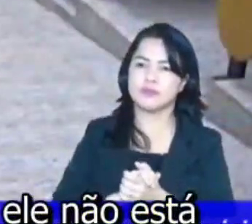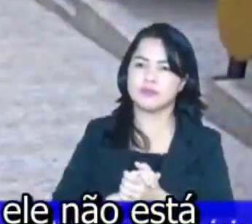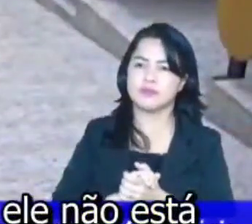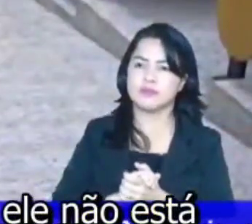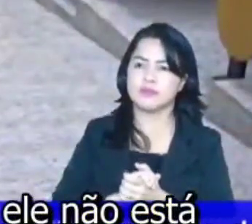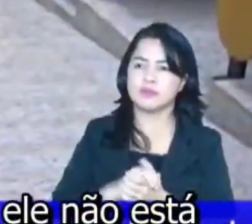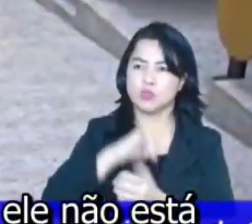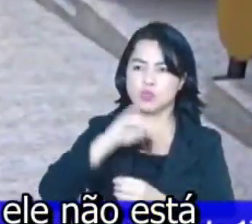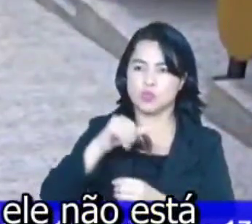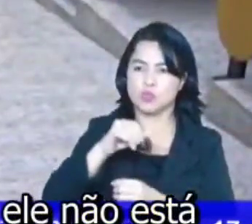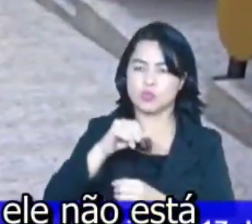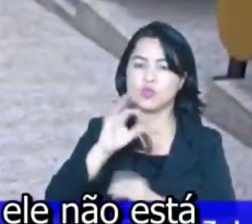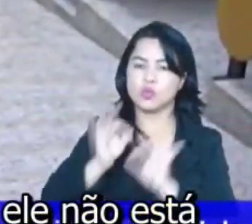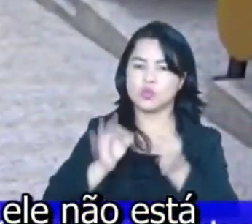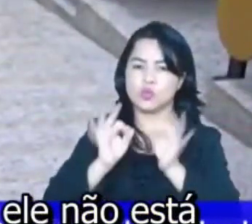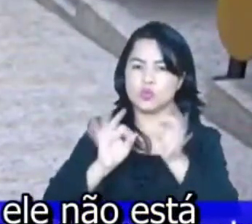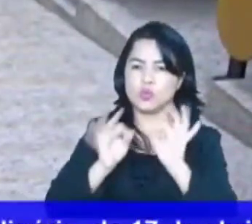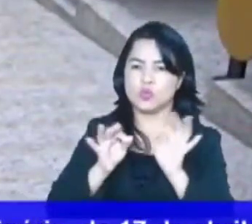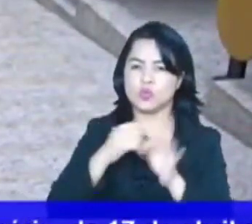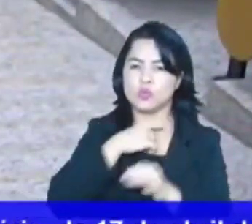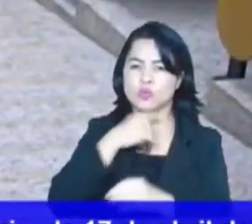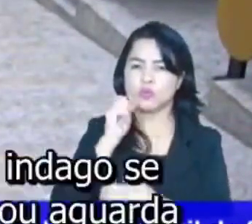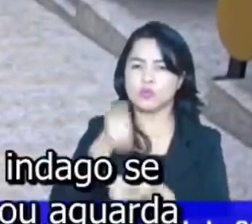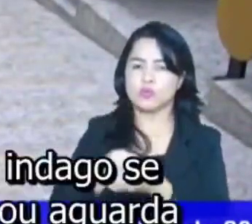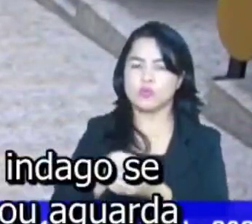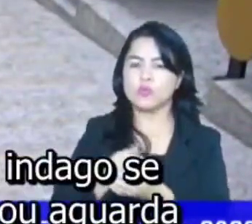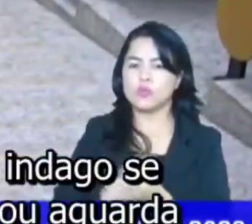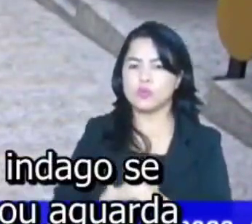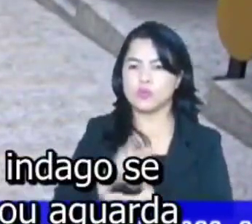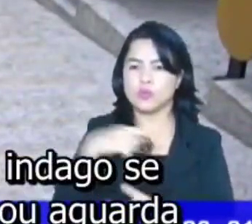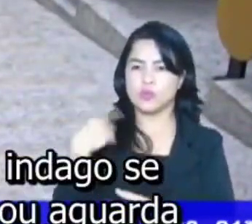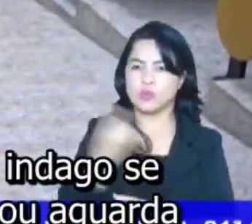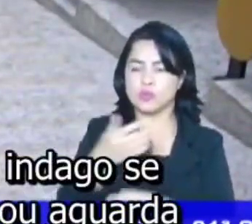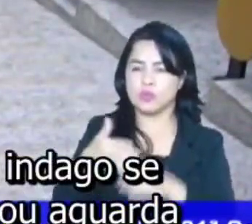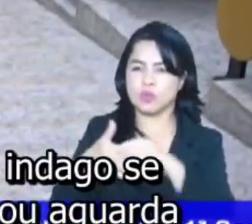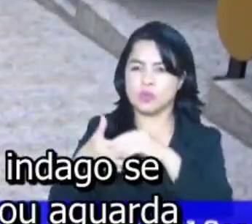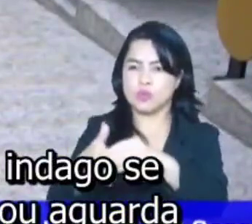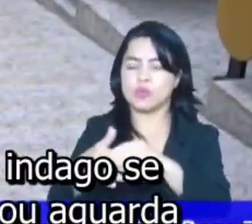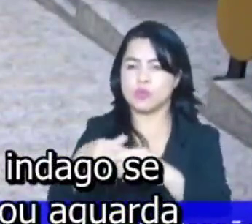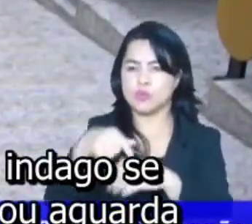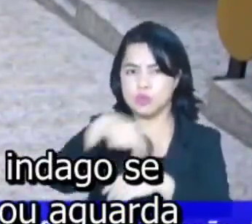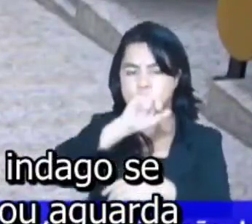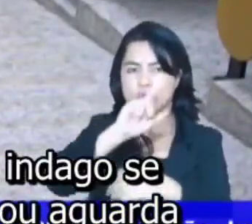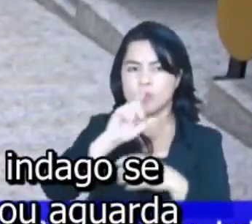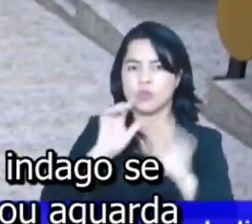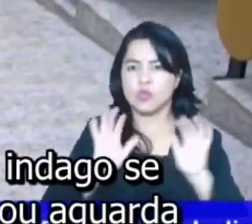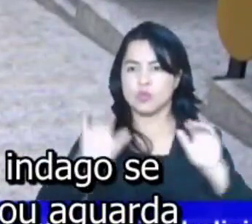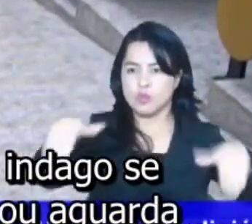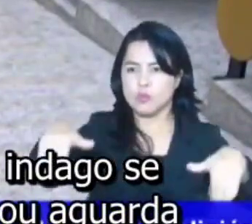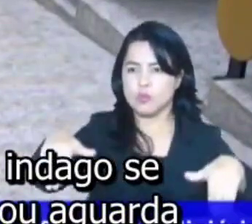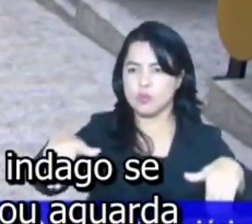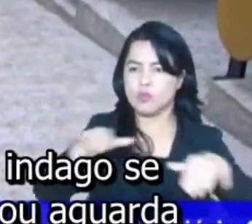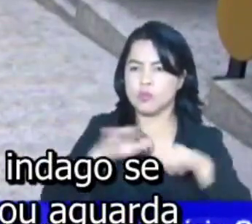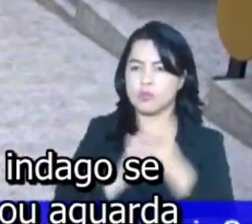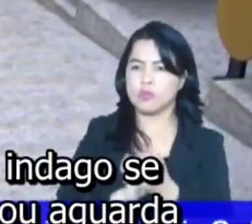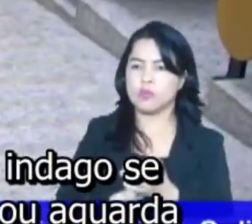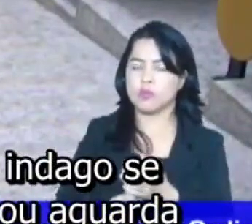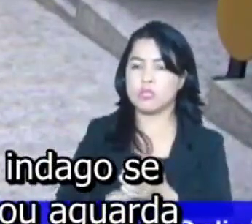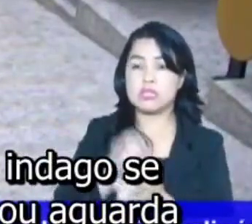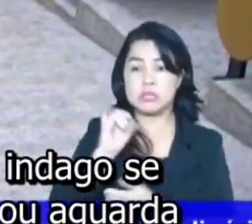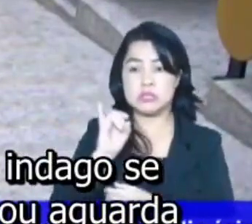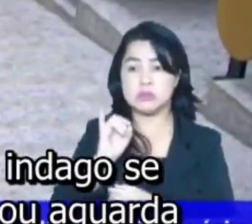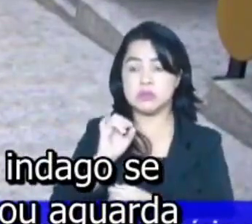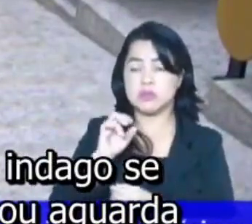Madeira... Imagem ampla do plenário. Ele não está. Informações descritas no canto inferior da tela, 21ª Sessão